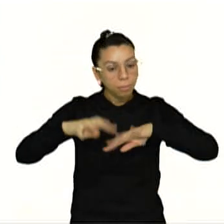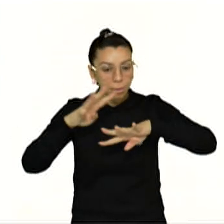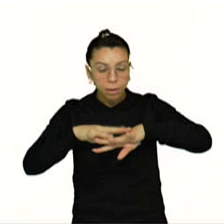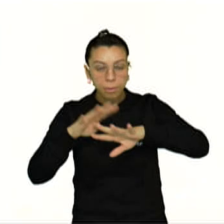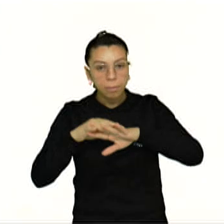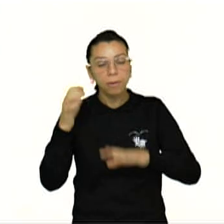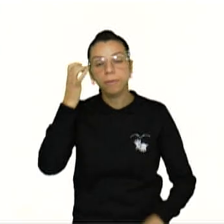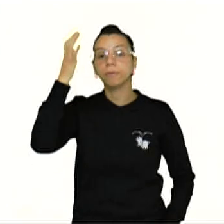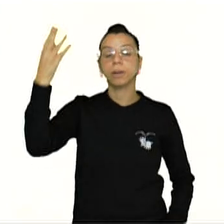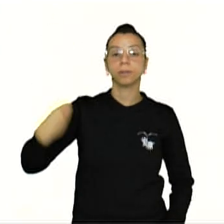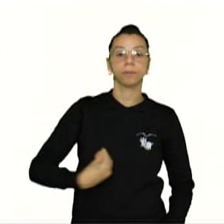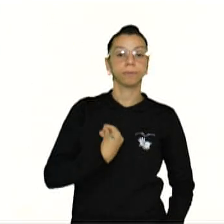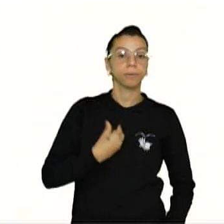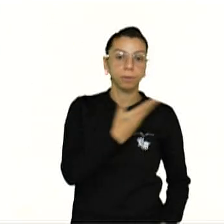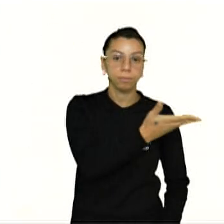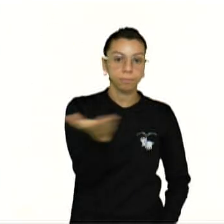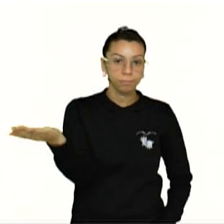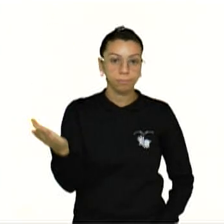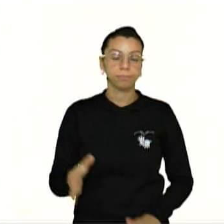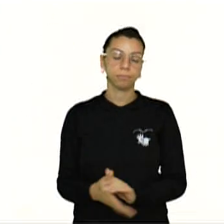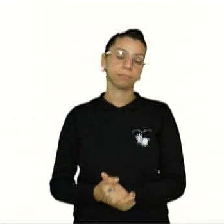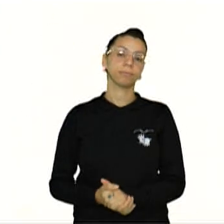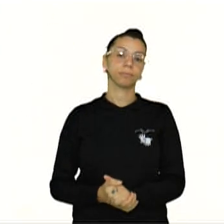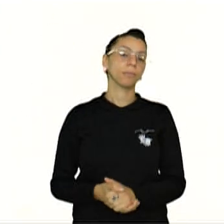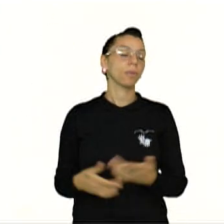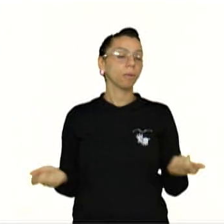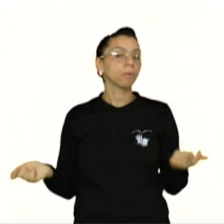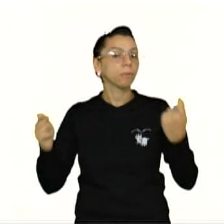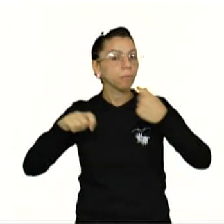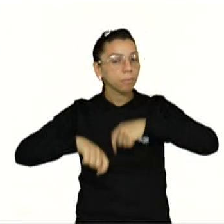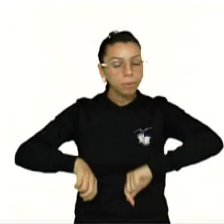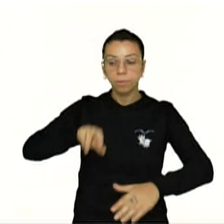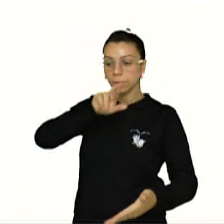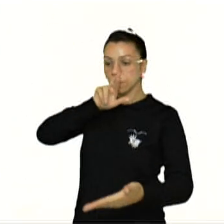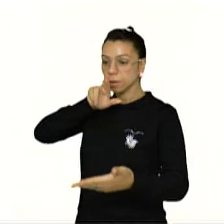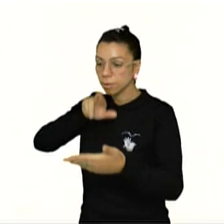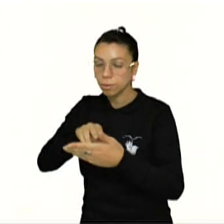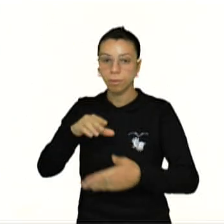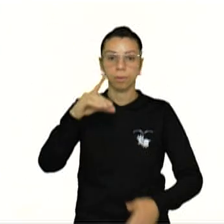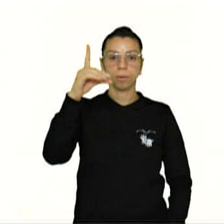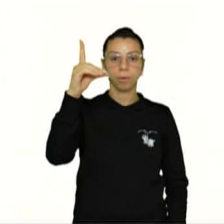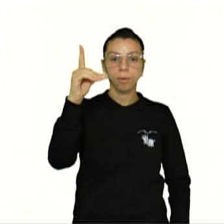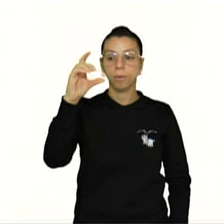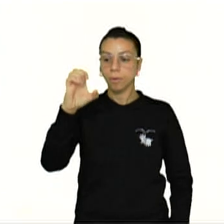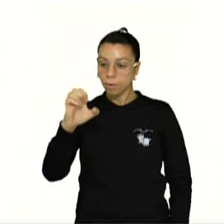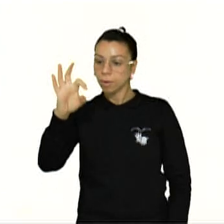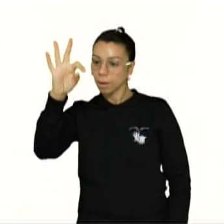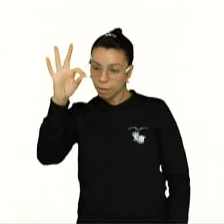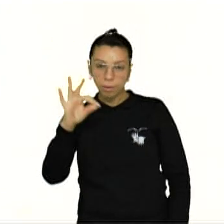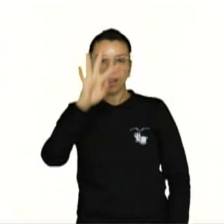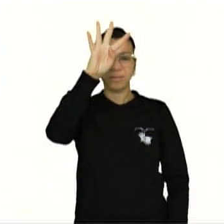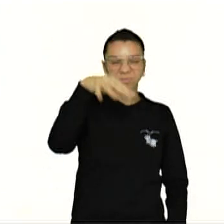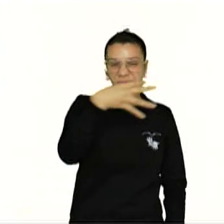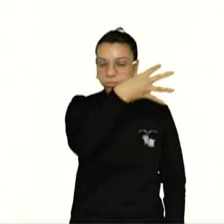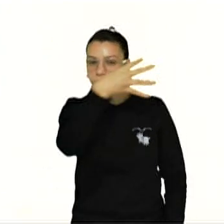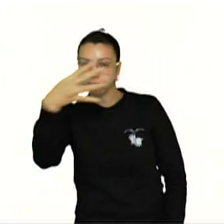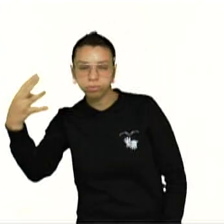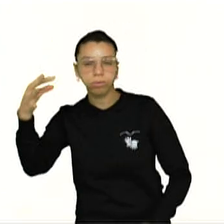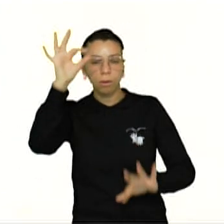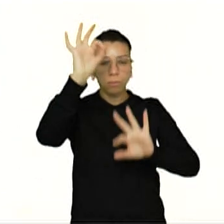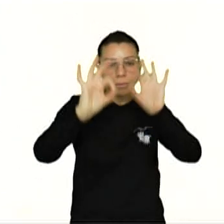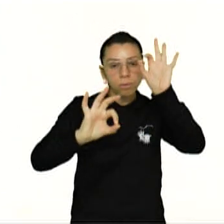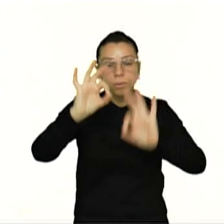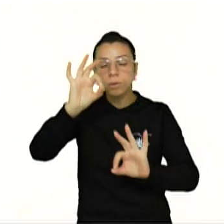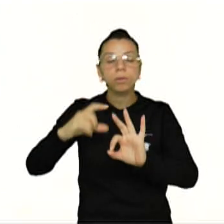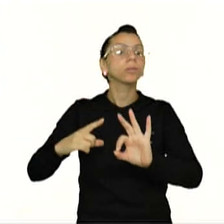para facilitar. Então, como a gente precisa resolver determinantes de tabelas, essas tabelas, elas podem